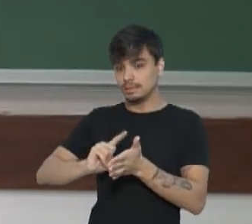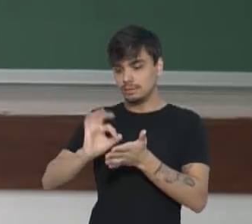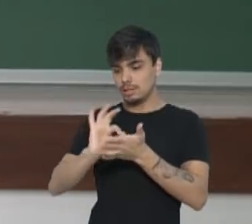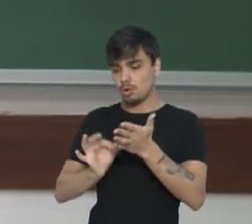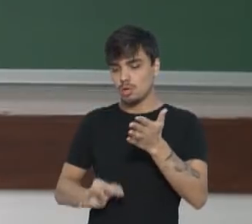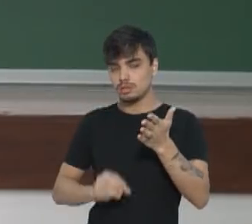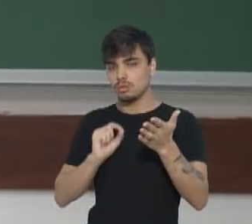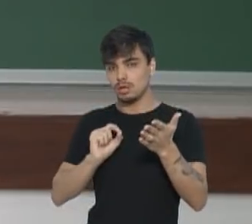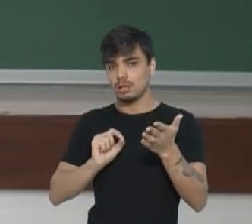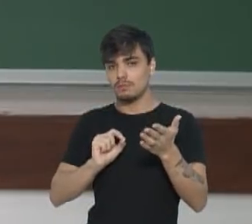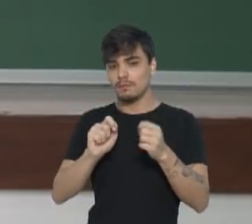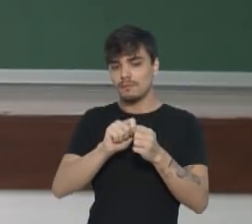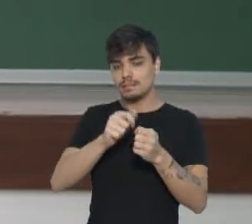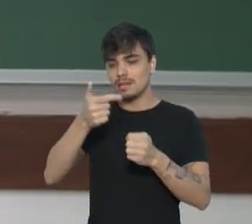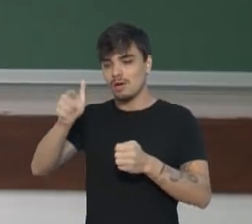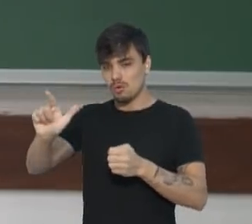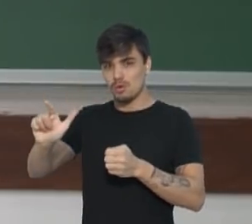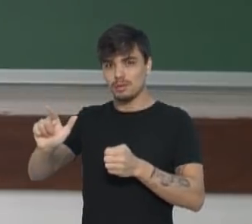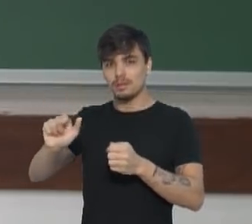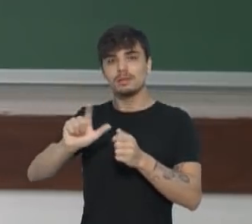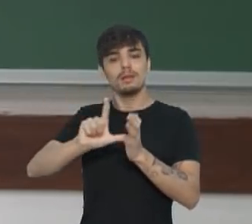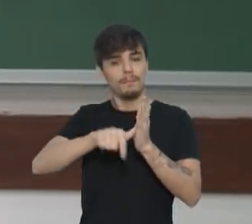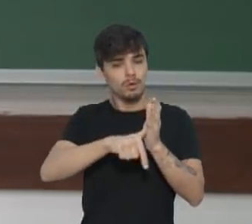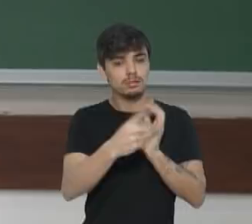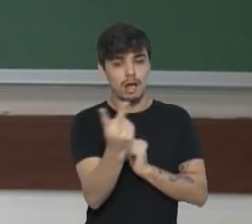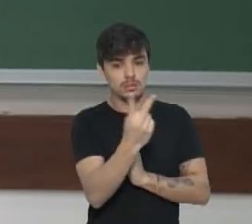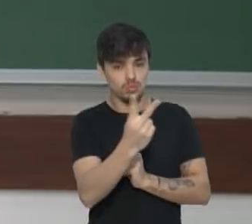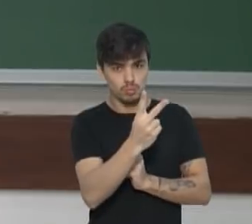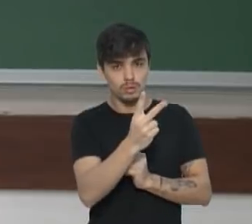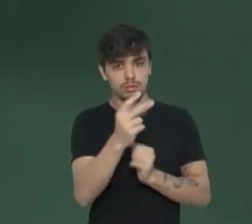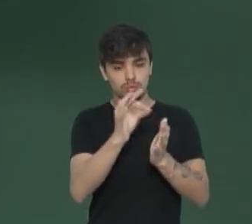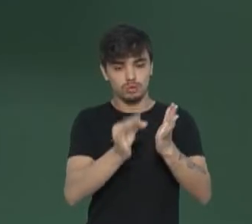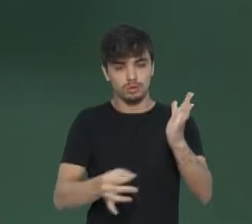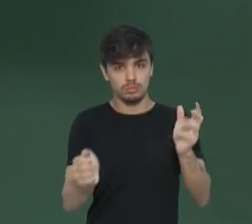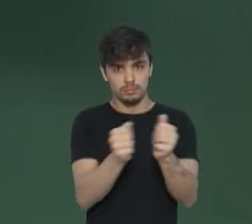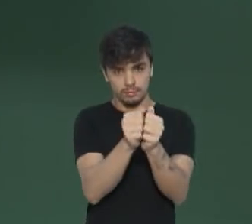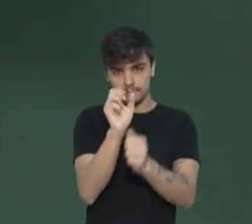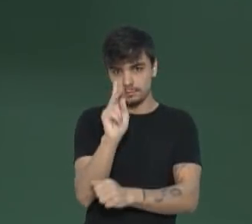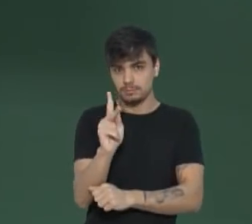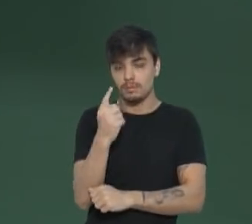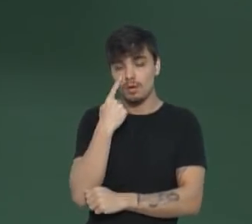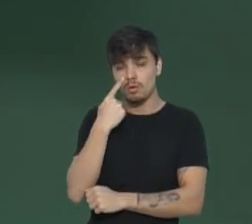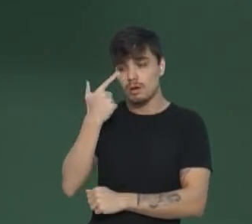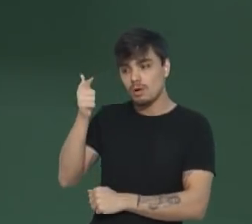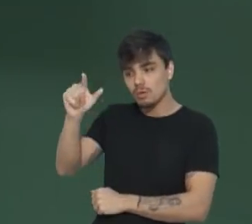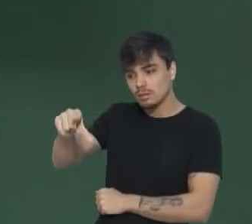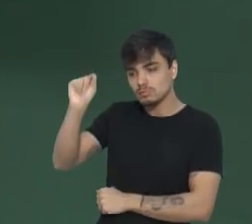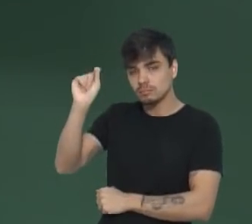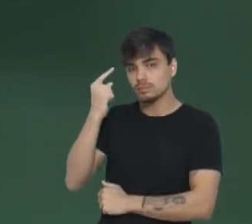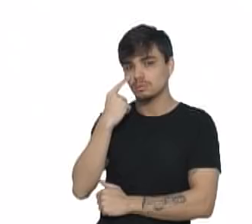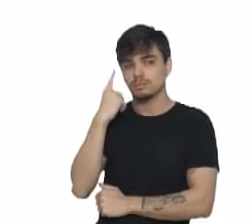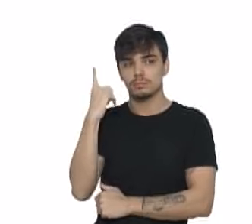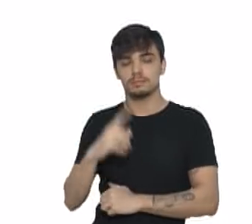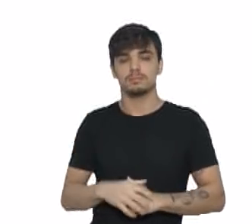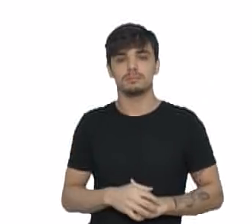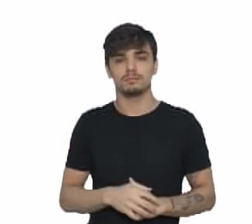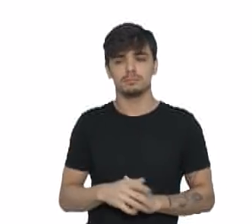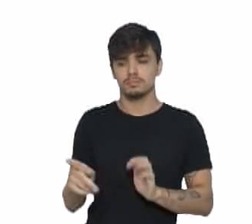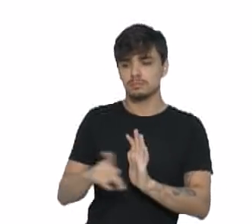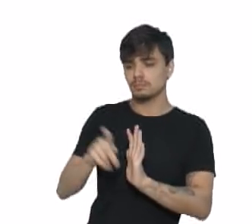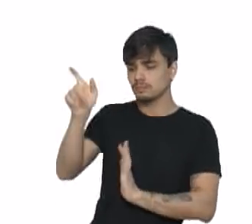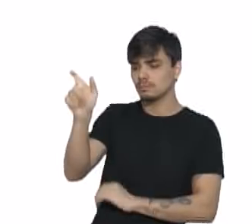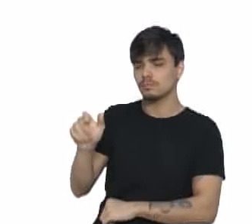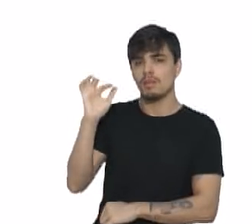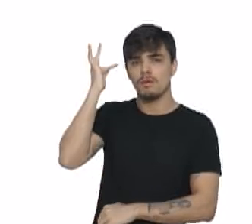fazer uma outra e depois eu corrijo as duas juntas, perfeito? Então vamos analisar uma outra alternativa aqui, tá? Para o filósofo,